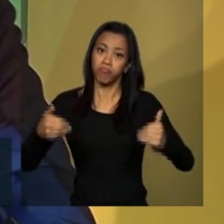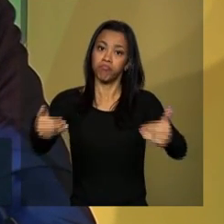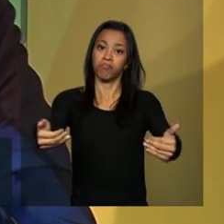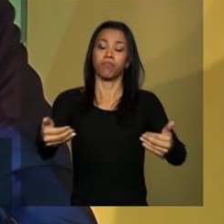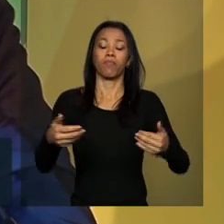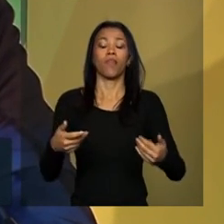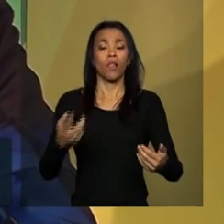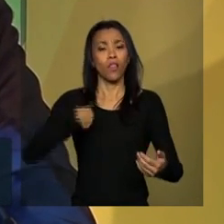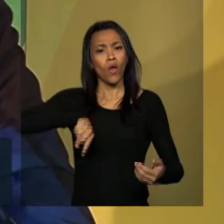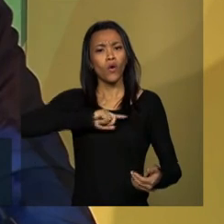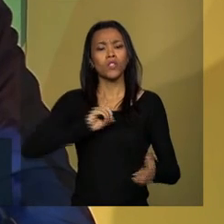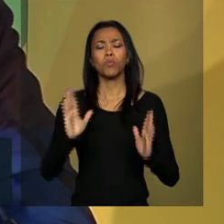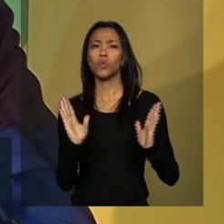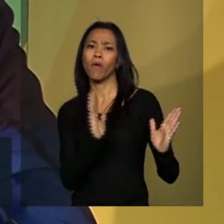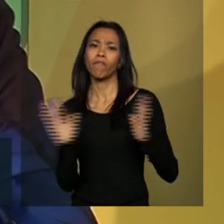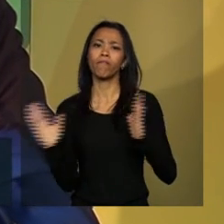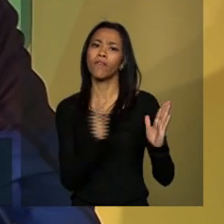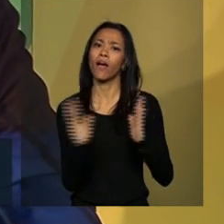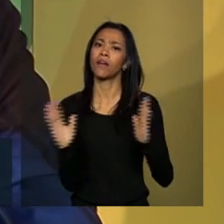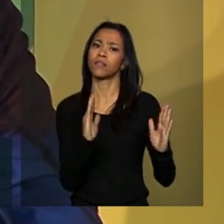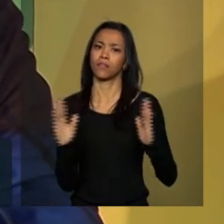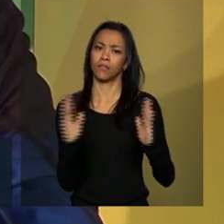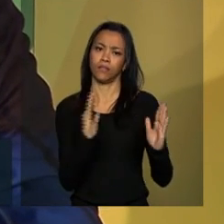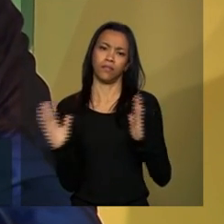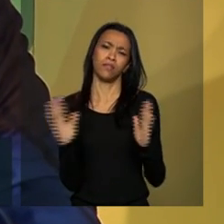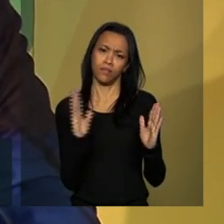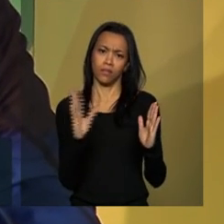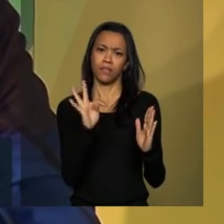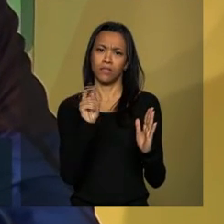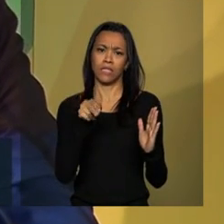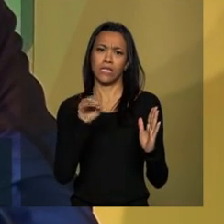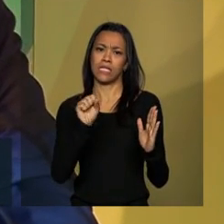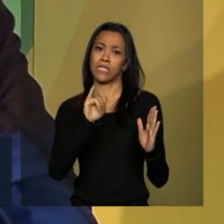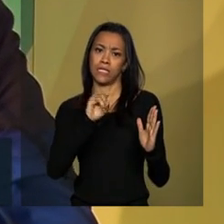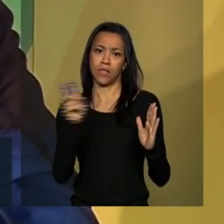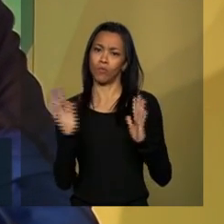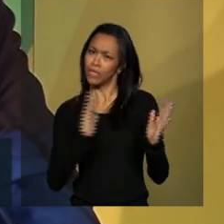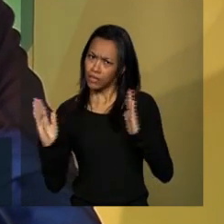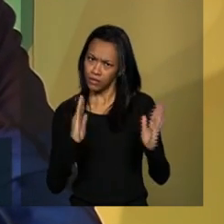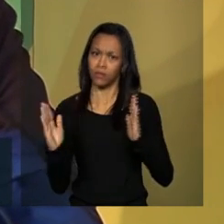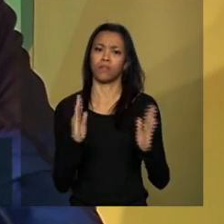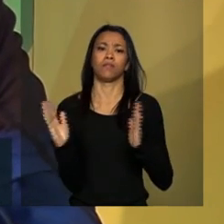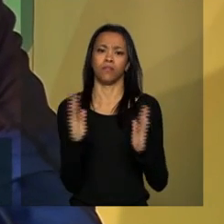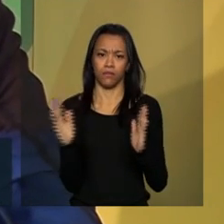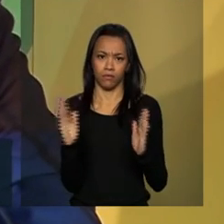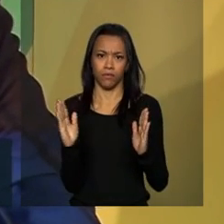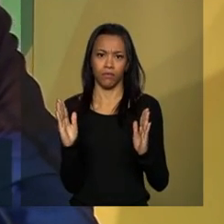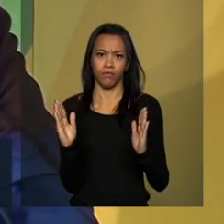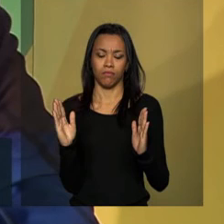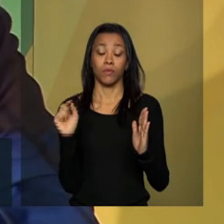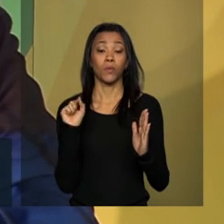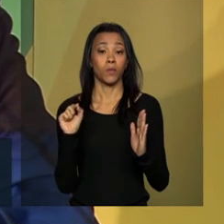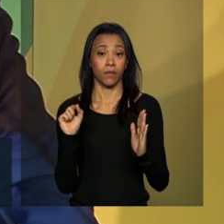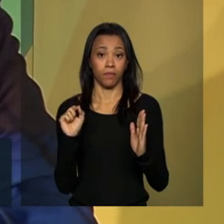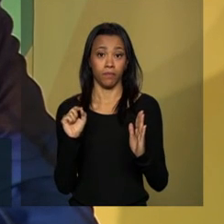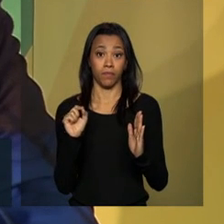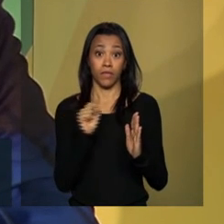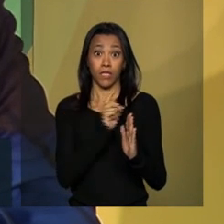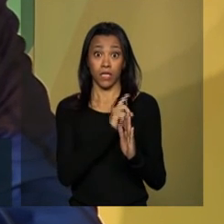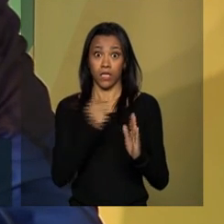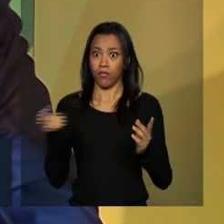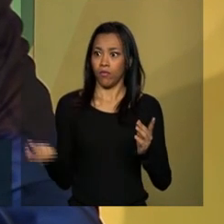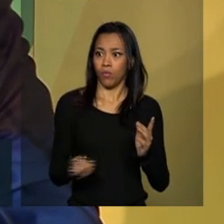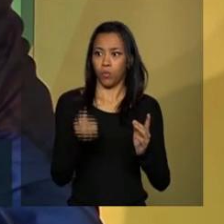que estamos tentando de transição entre aquela fase, aquele boom de